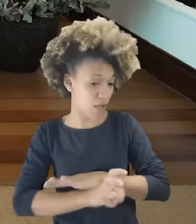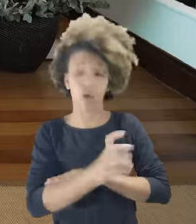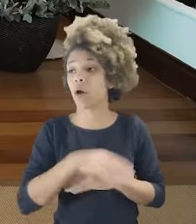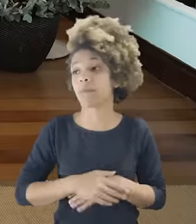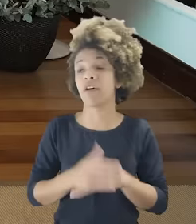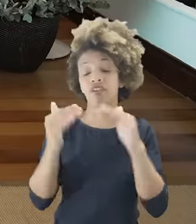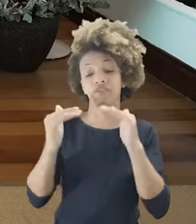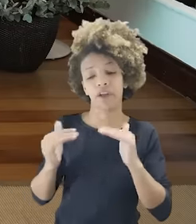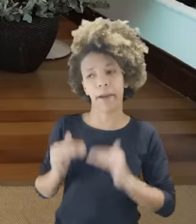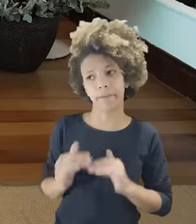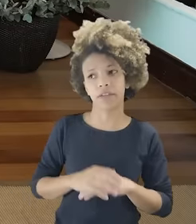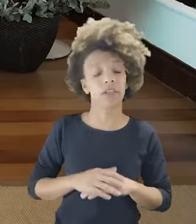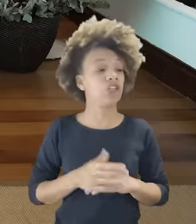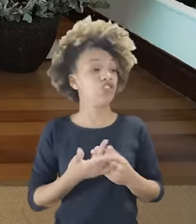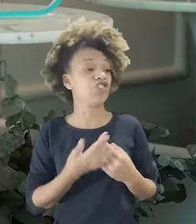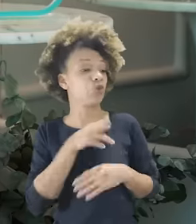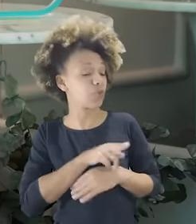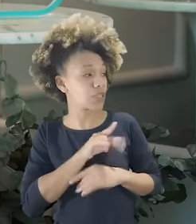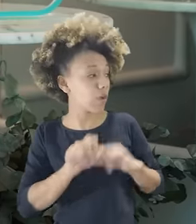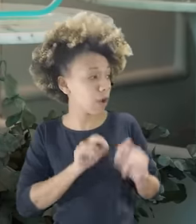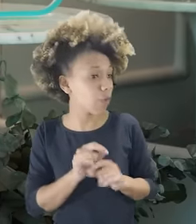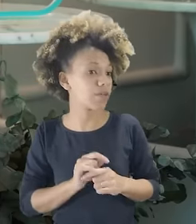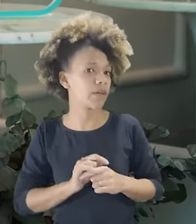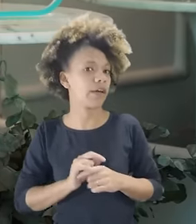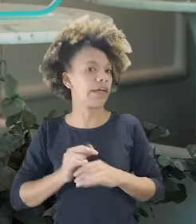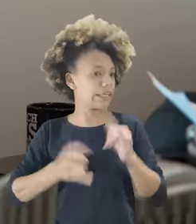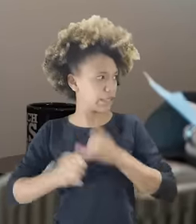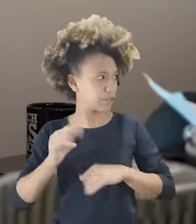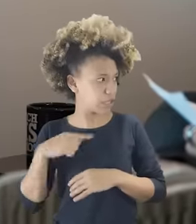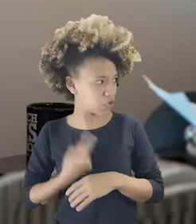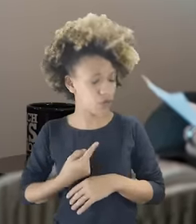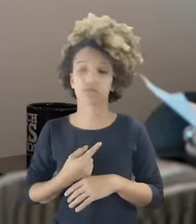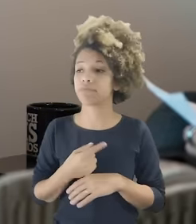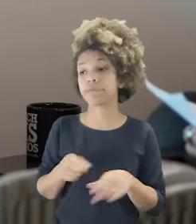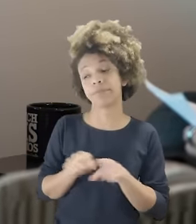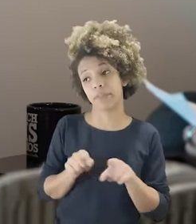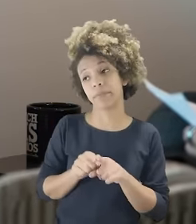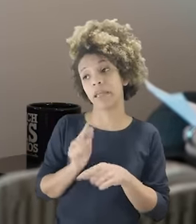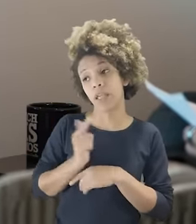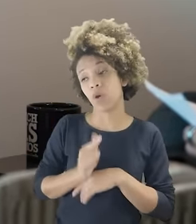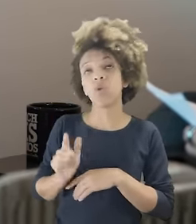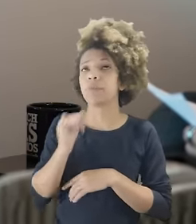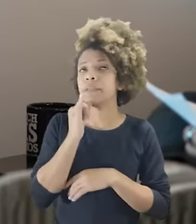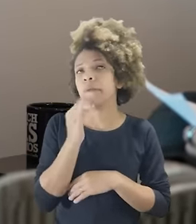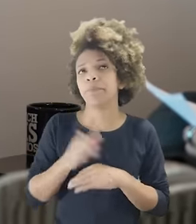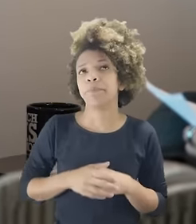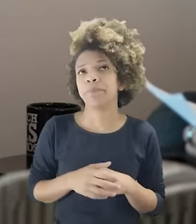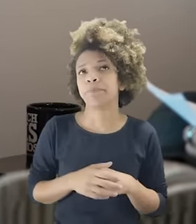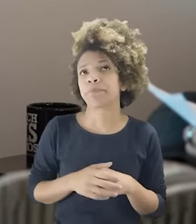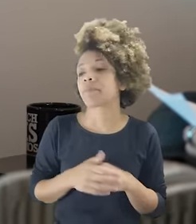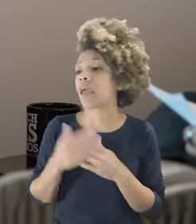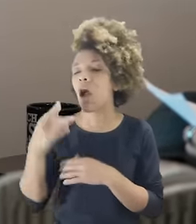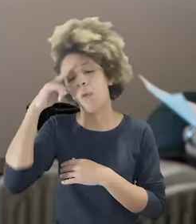ato consumir uma coisa química nossa e aí a gente pode ir para Tem tantas expressões legais por exemplo Ah